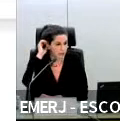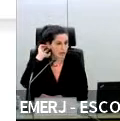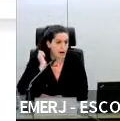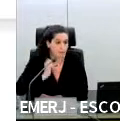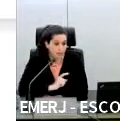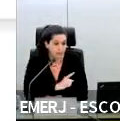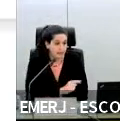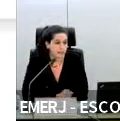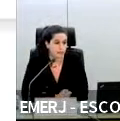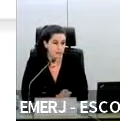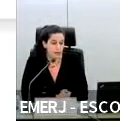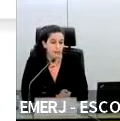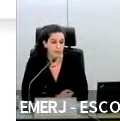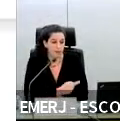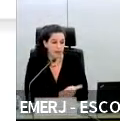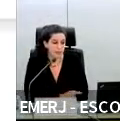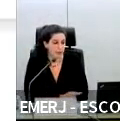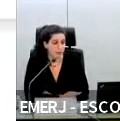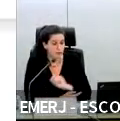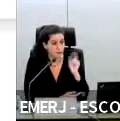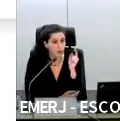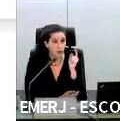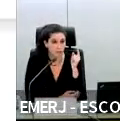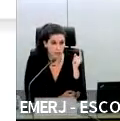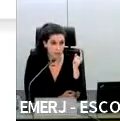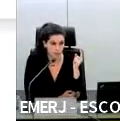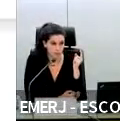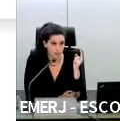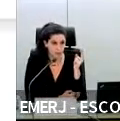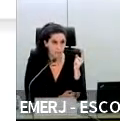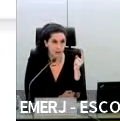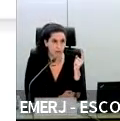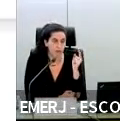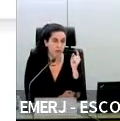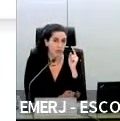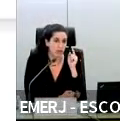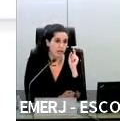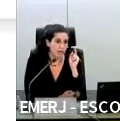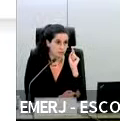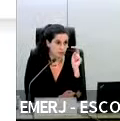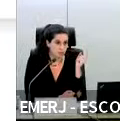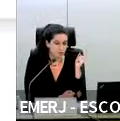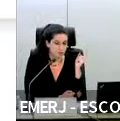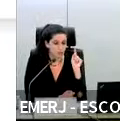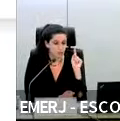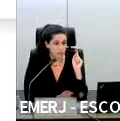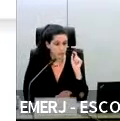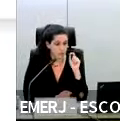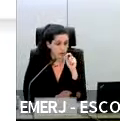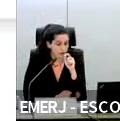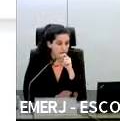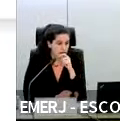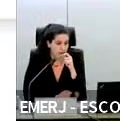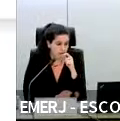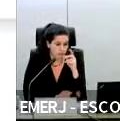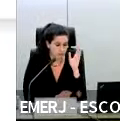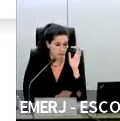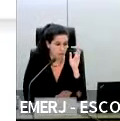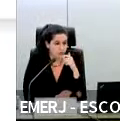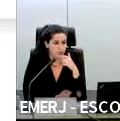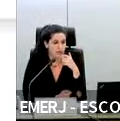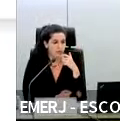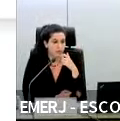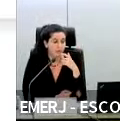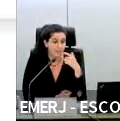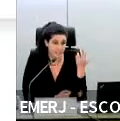ter. A mulher 3, por exemplo, foi a mulher que chegou junto com a gestora municipal num município do norte, do